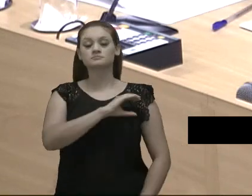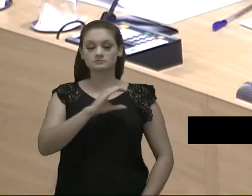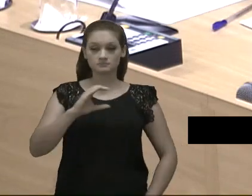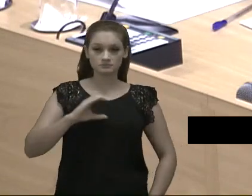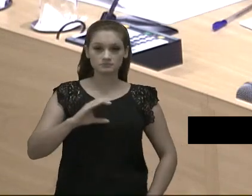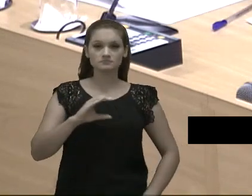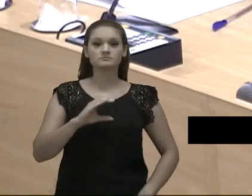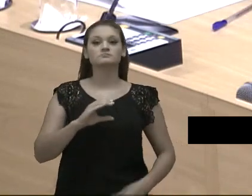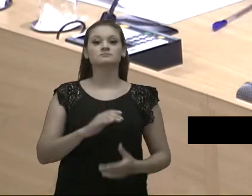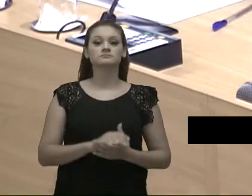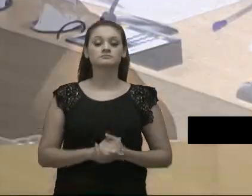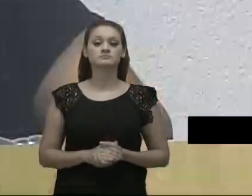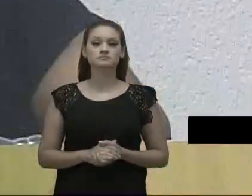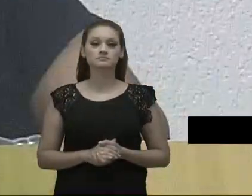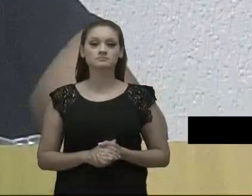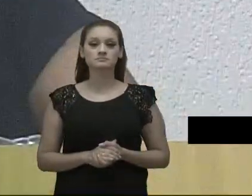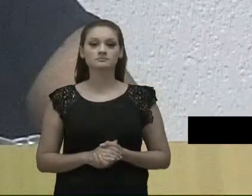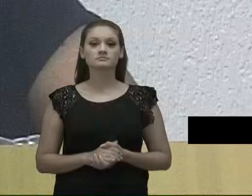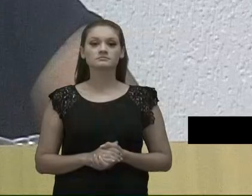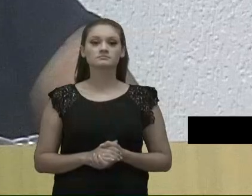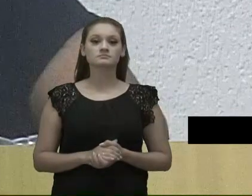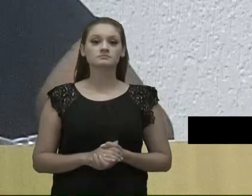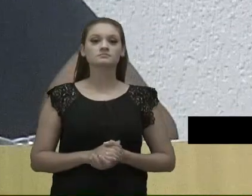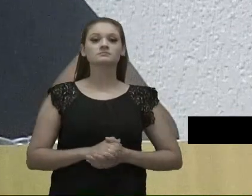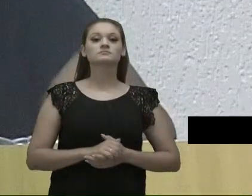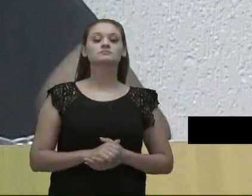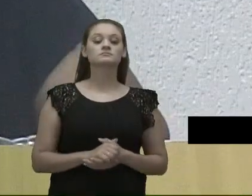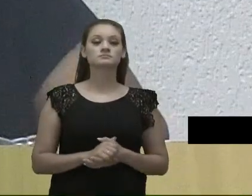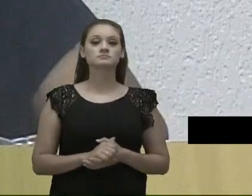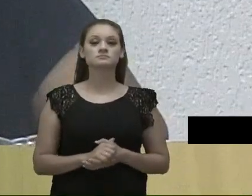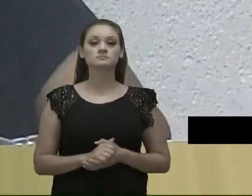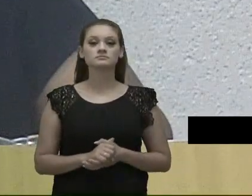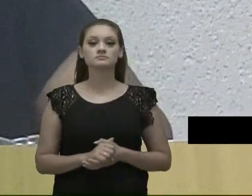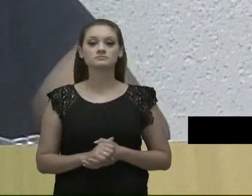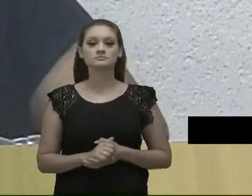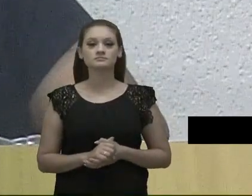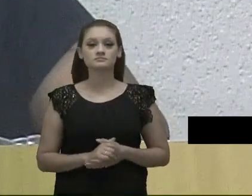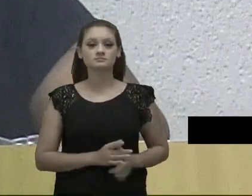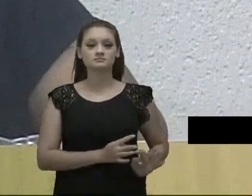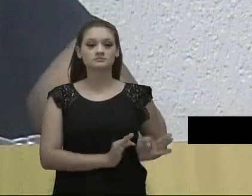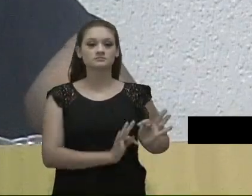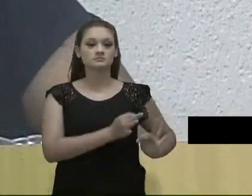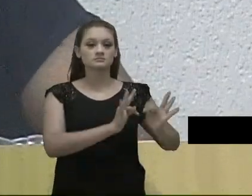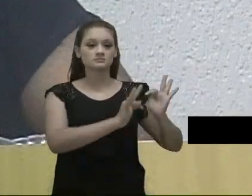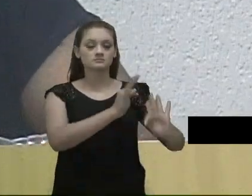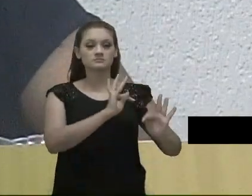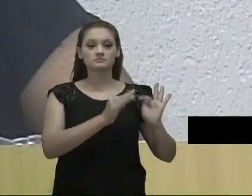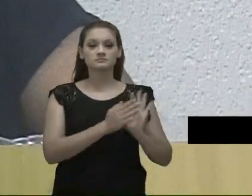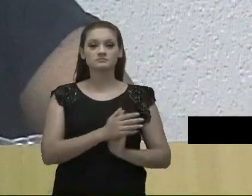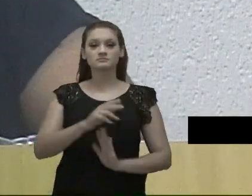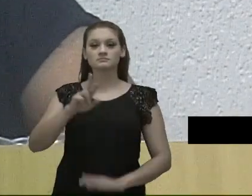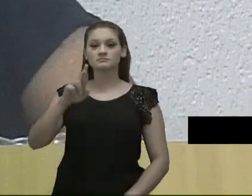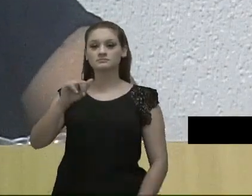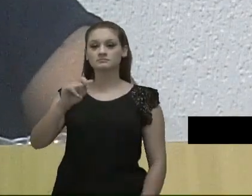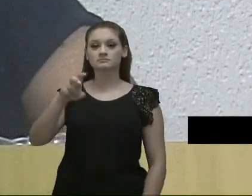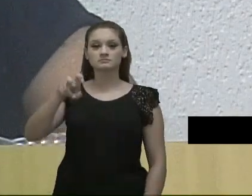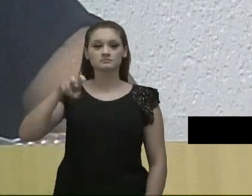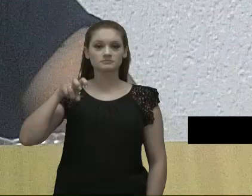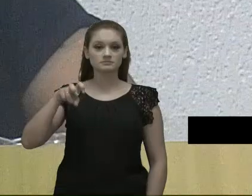unidades. Tá, coordenadores. E o técnico de raio-x em cada unidade, quanto vocês